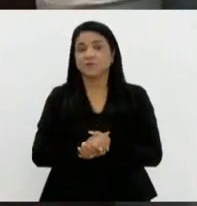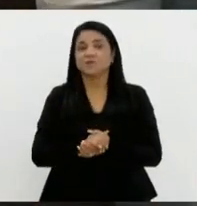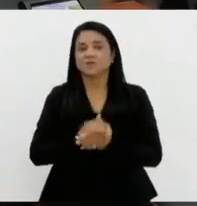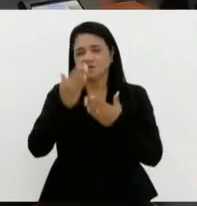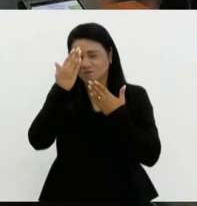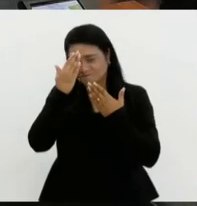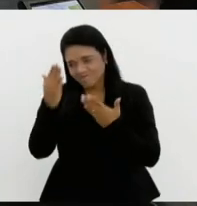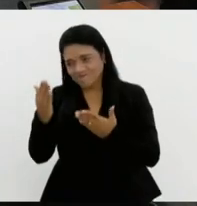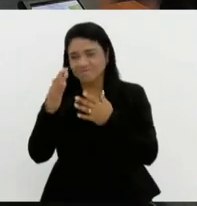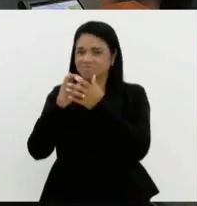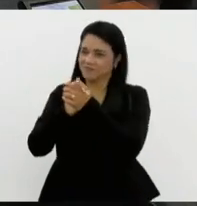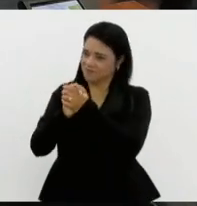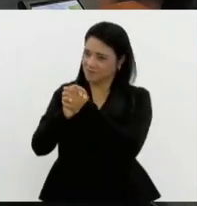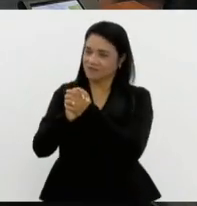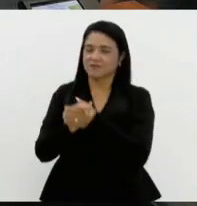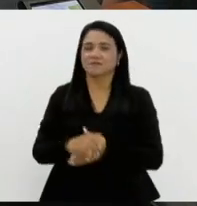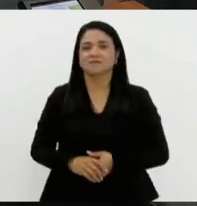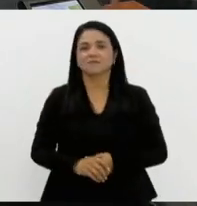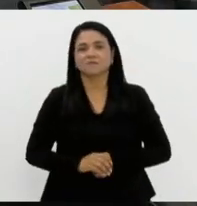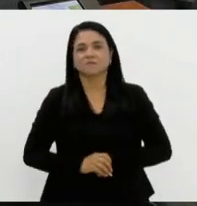obrigado.